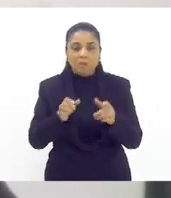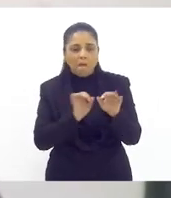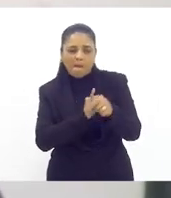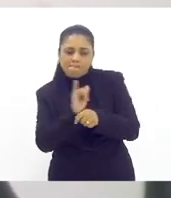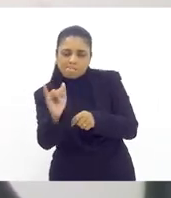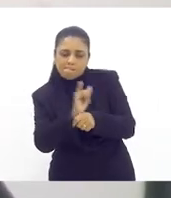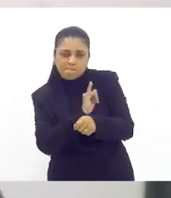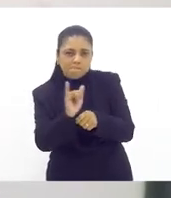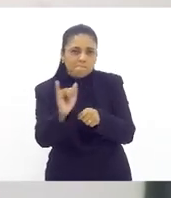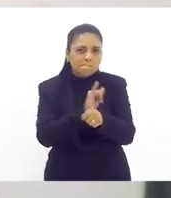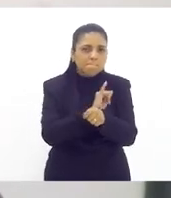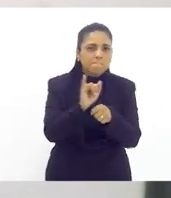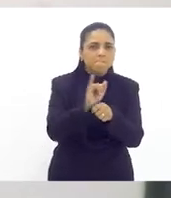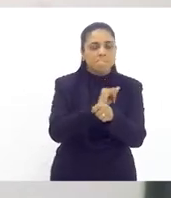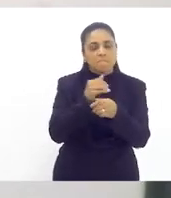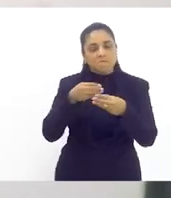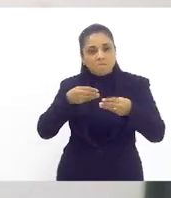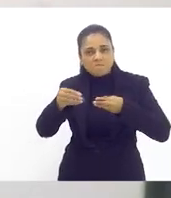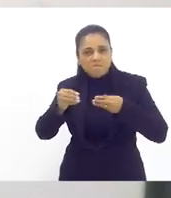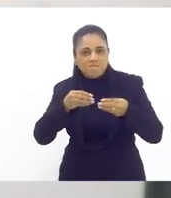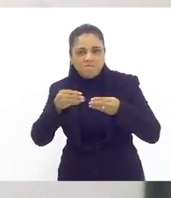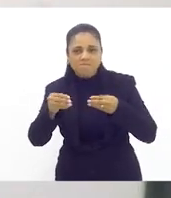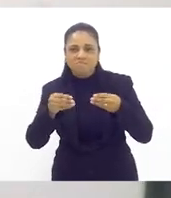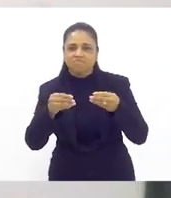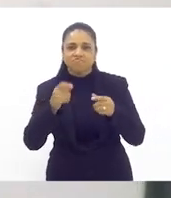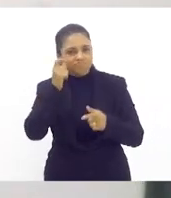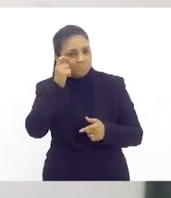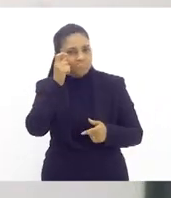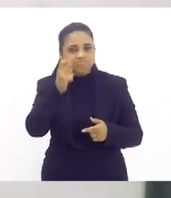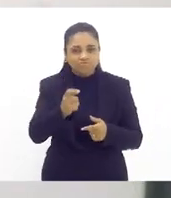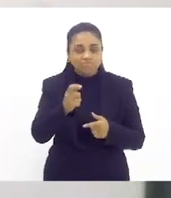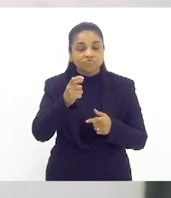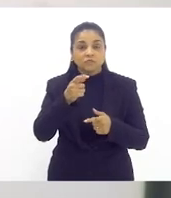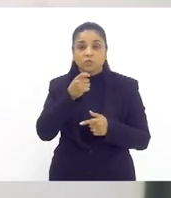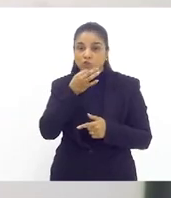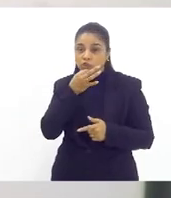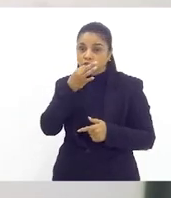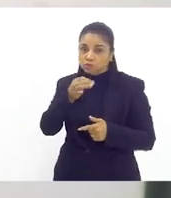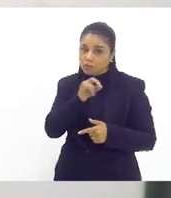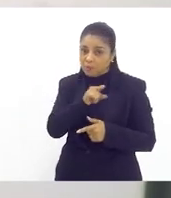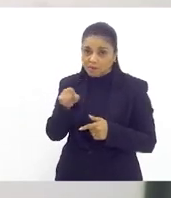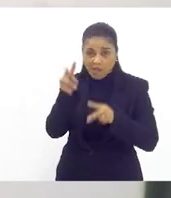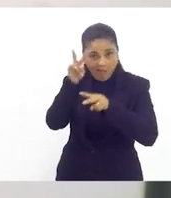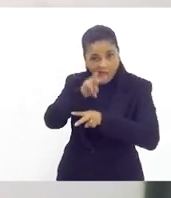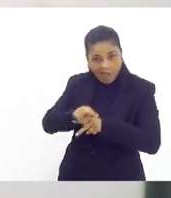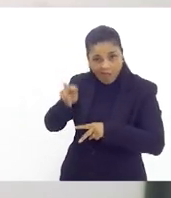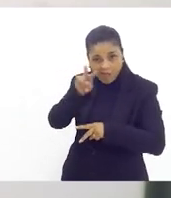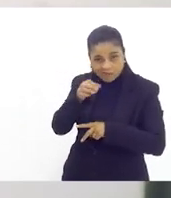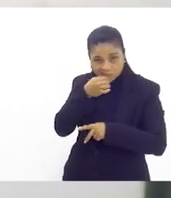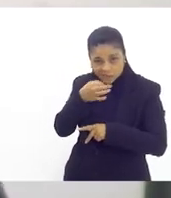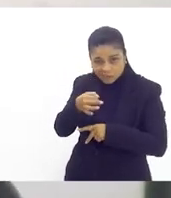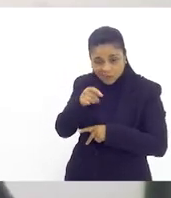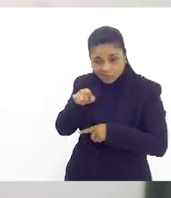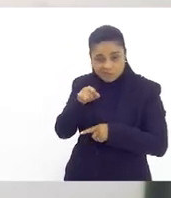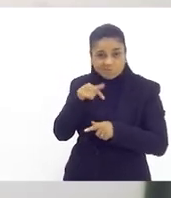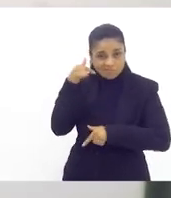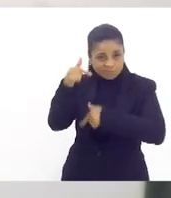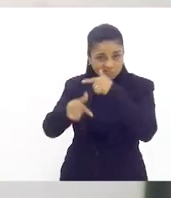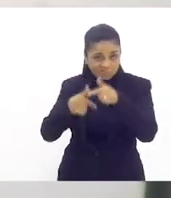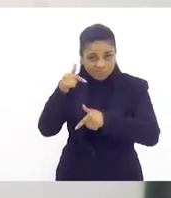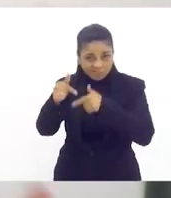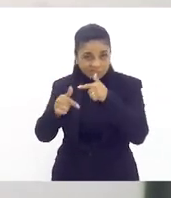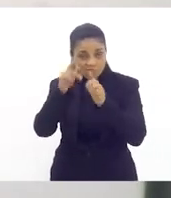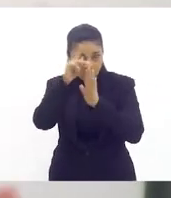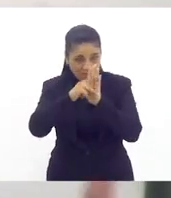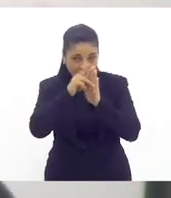arranjos para isso se viabilizar é interessante e fica até uma dica para quem anda de visual você sendo prestador de serviço em vários